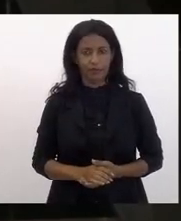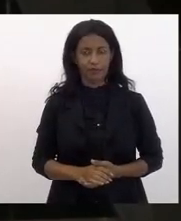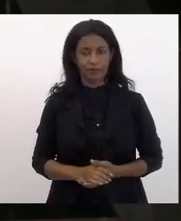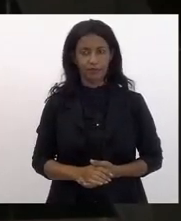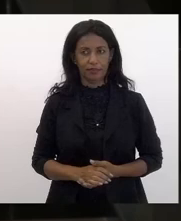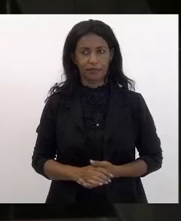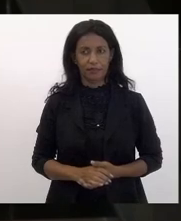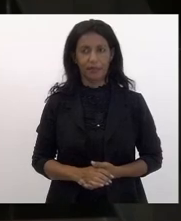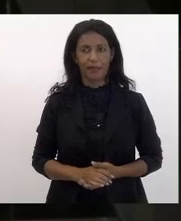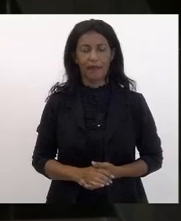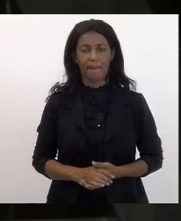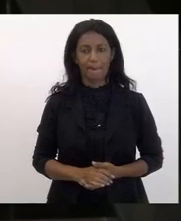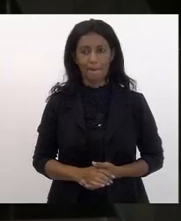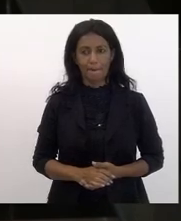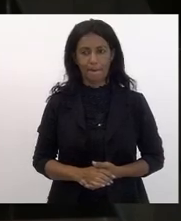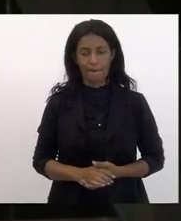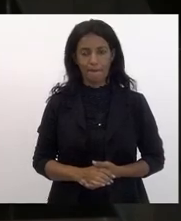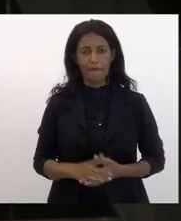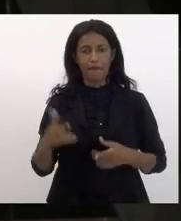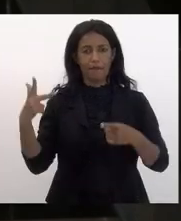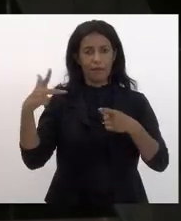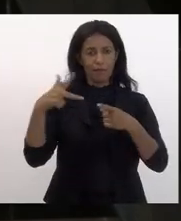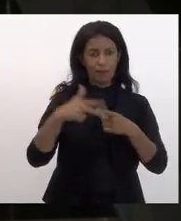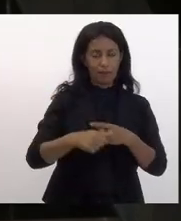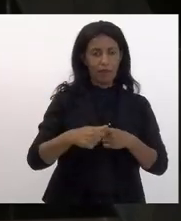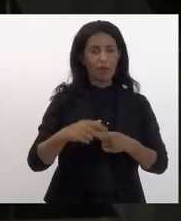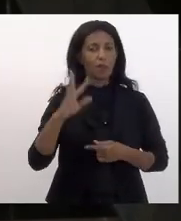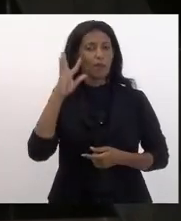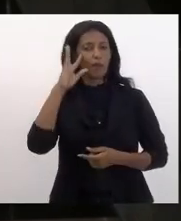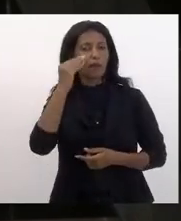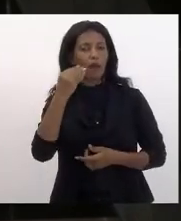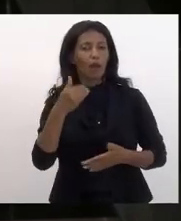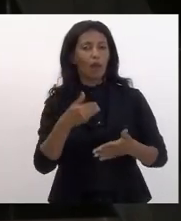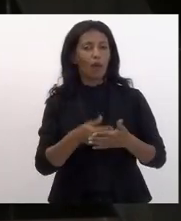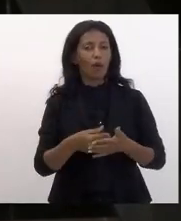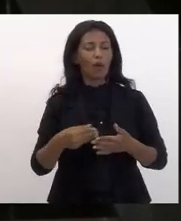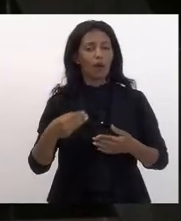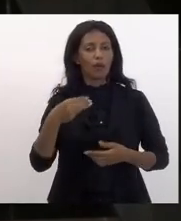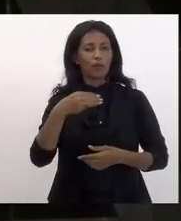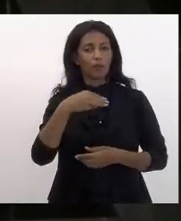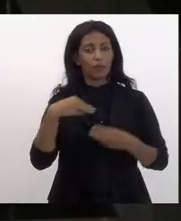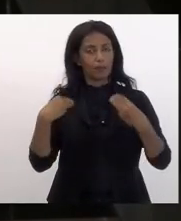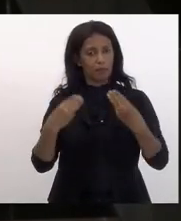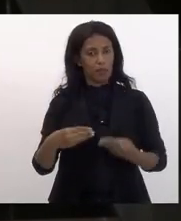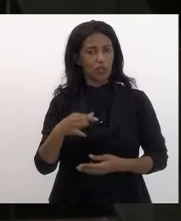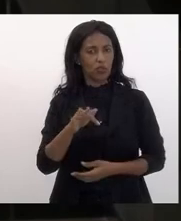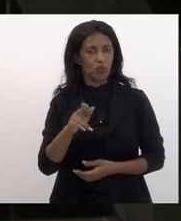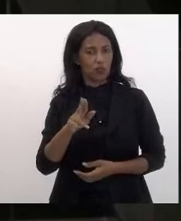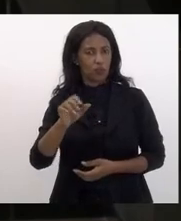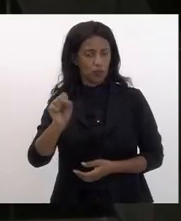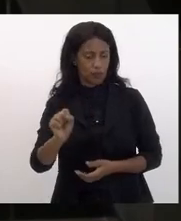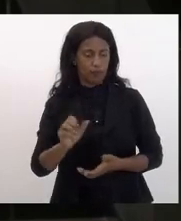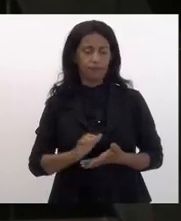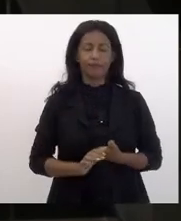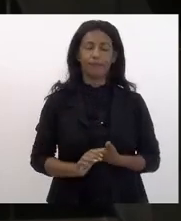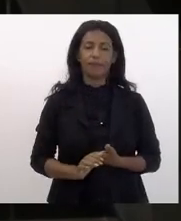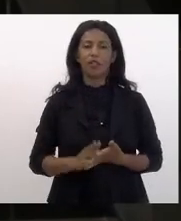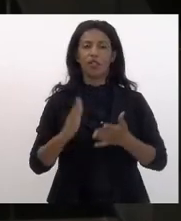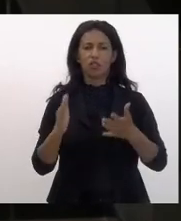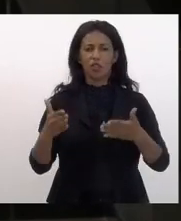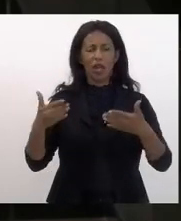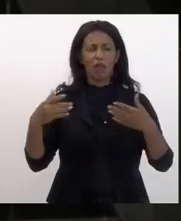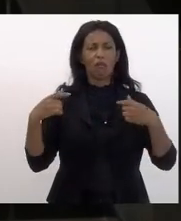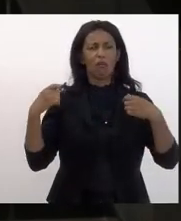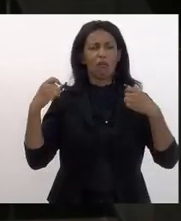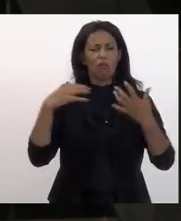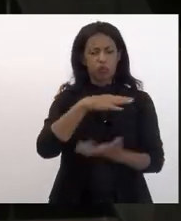Duas. Foi interrompido por causa de uma decisão recente do ministro Fux. Já fizemos várias